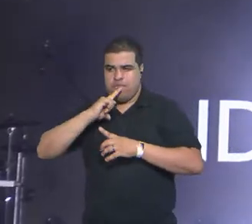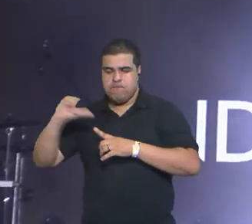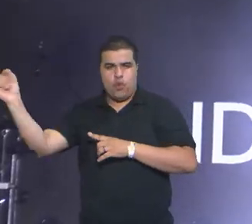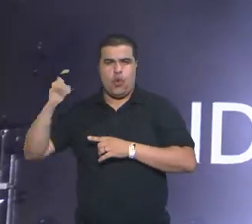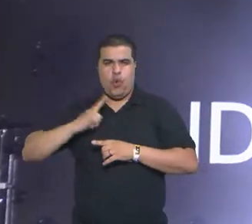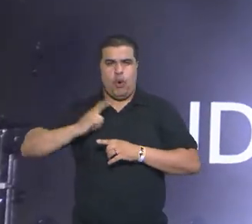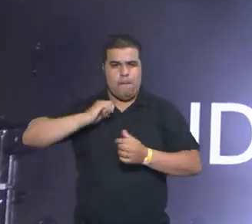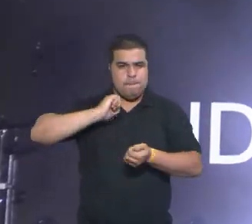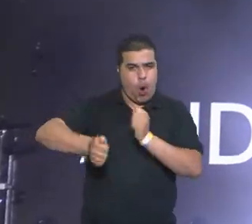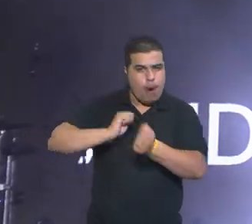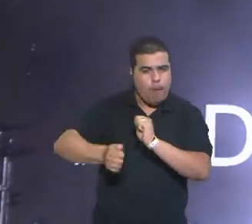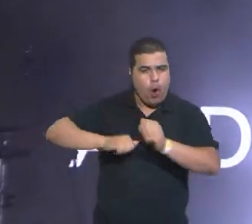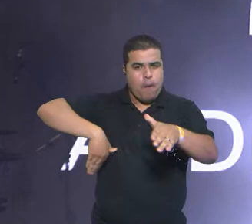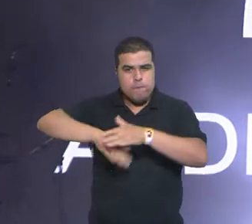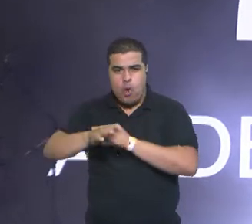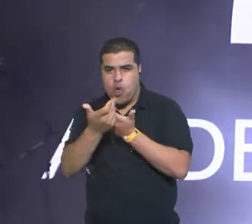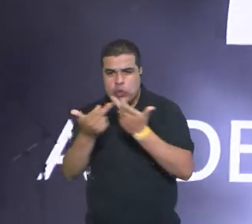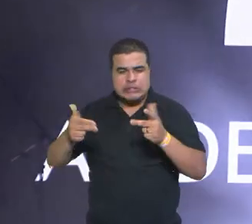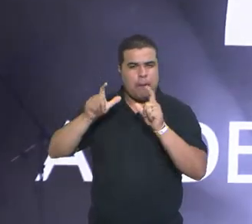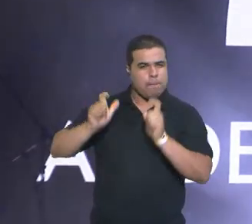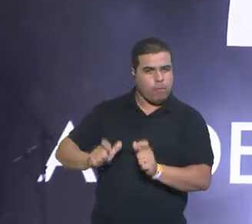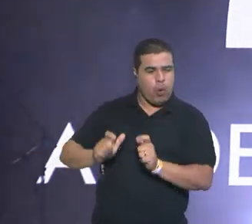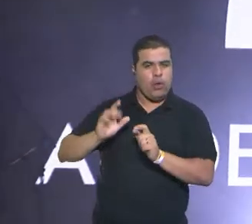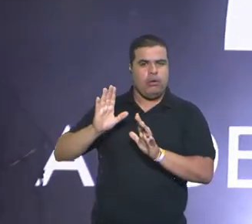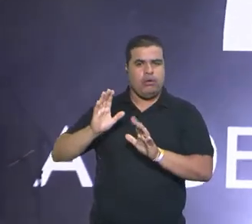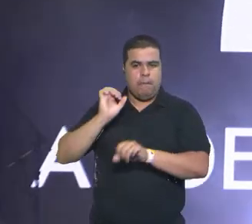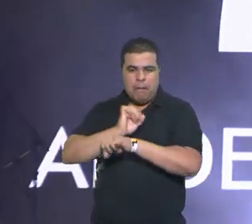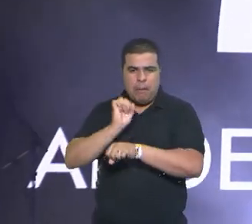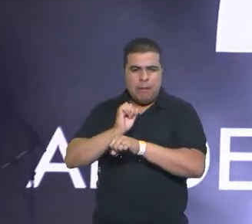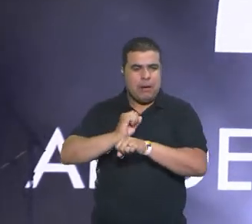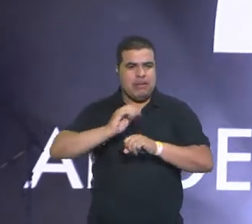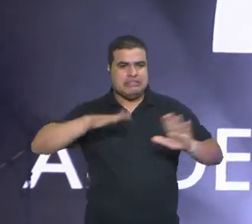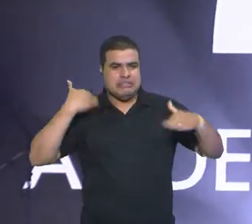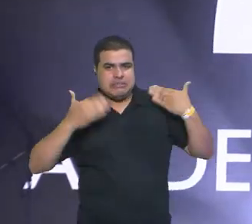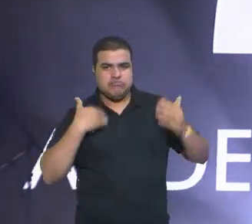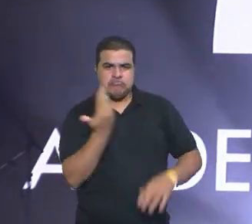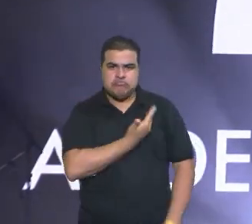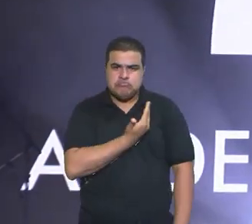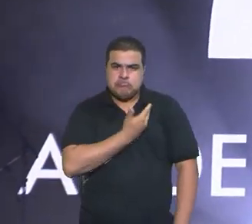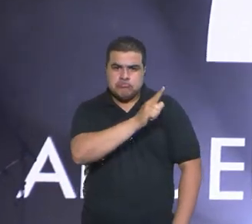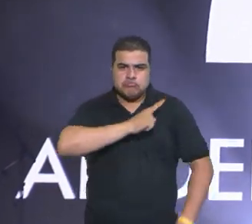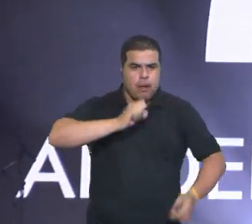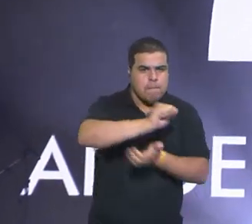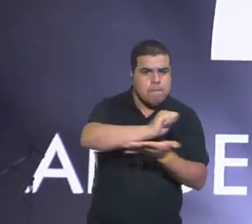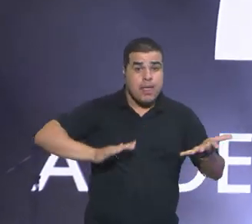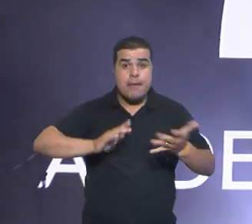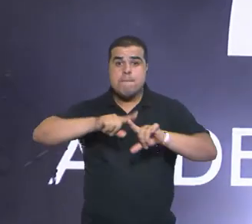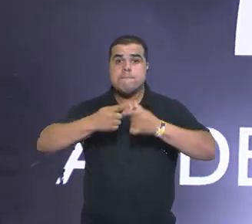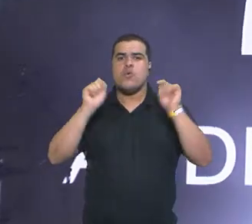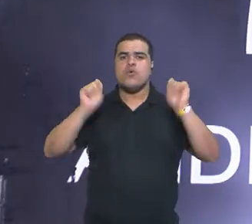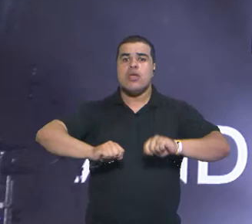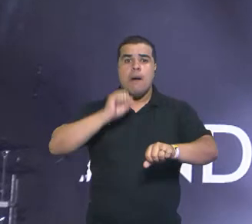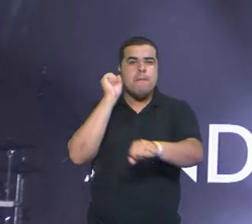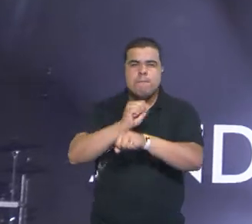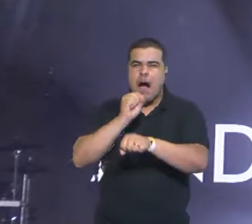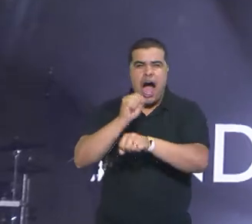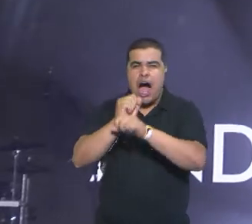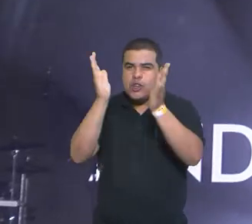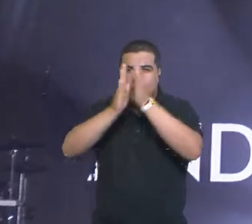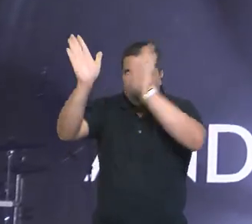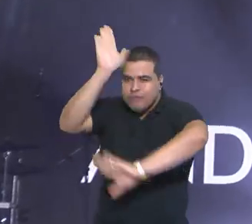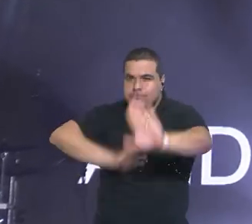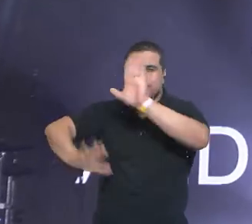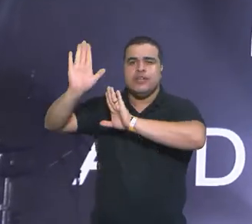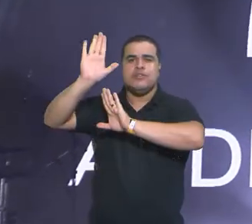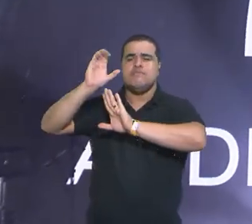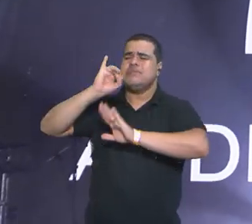para de jogar bola tudo bem Pode parar de sair com os amigos para as suas atividades físicas mas por favor não pare de adorar